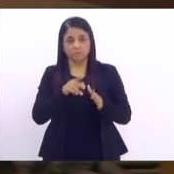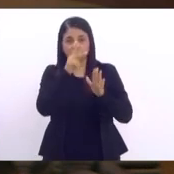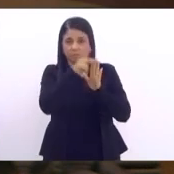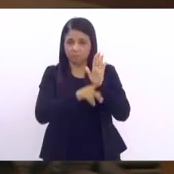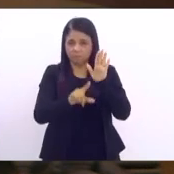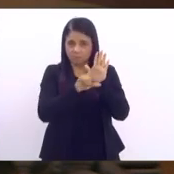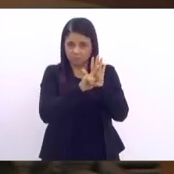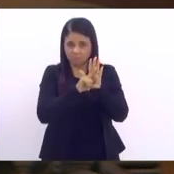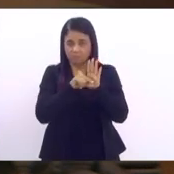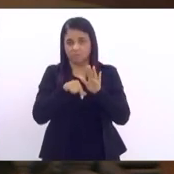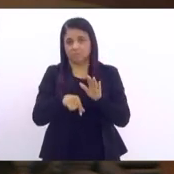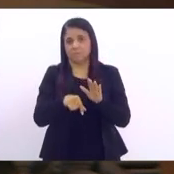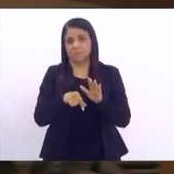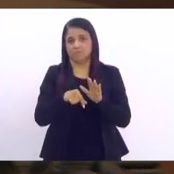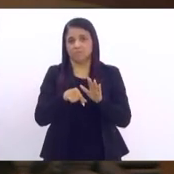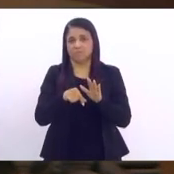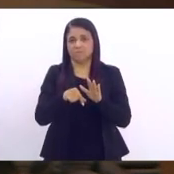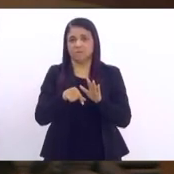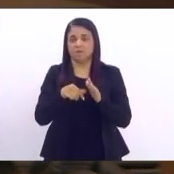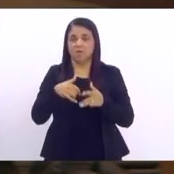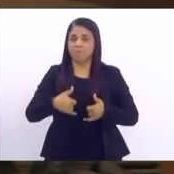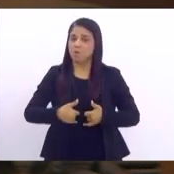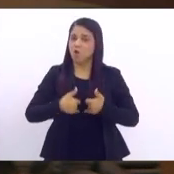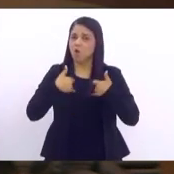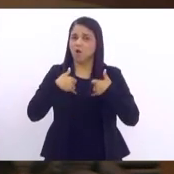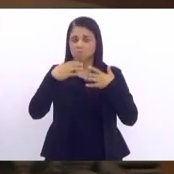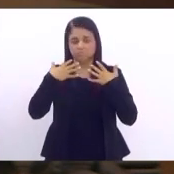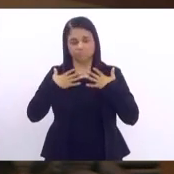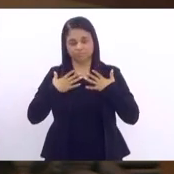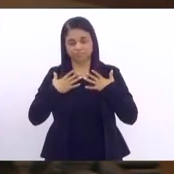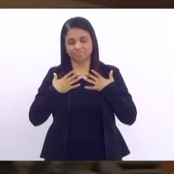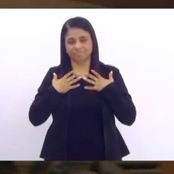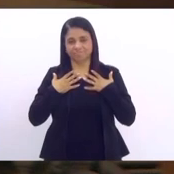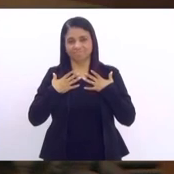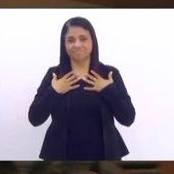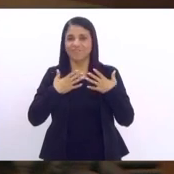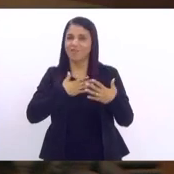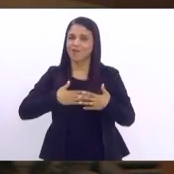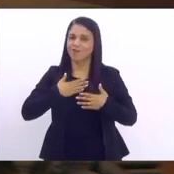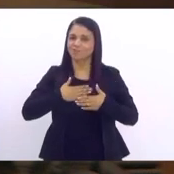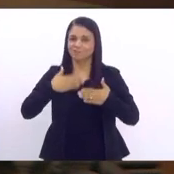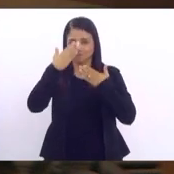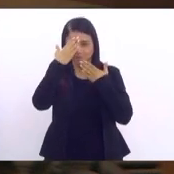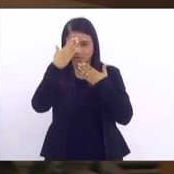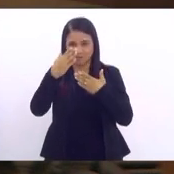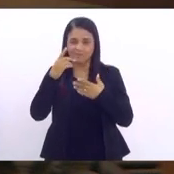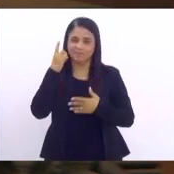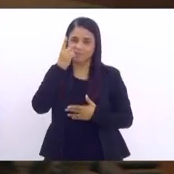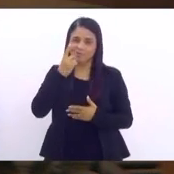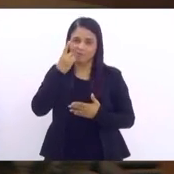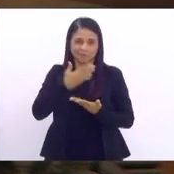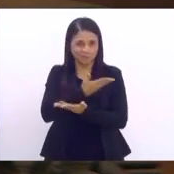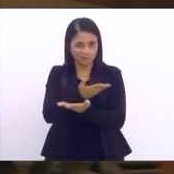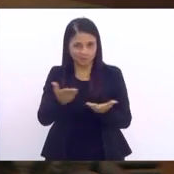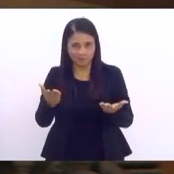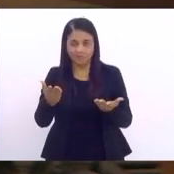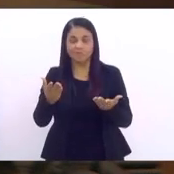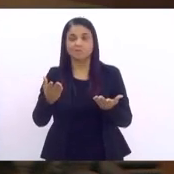me honra. É o que eu gostaria de agradecer a todos os deputados que, de alguma forma,